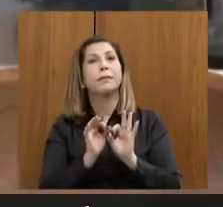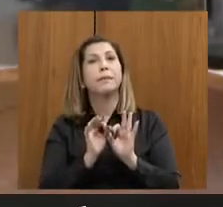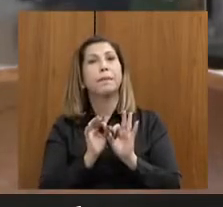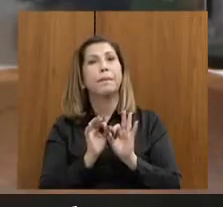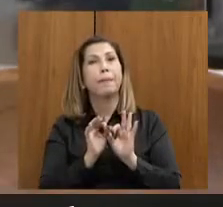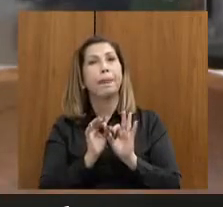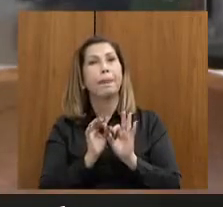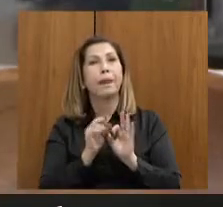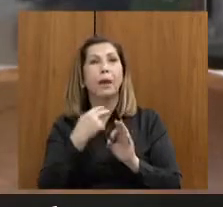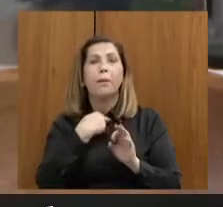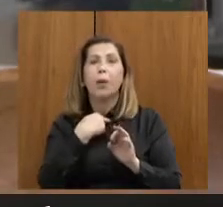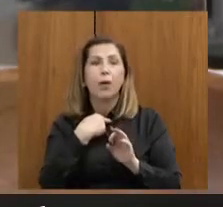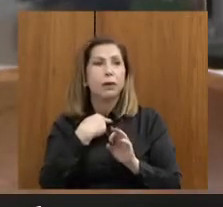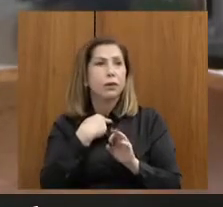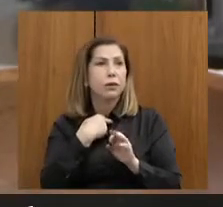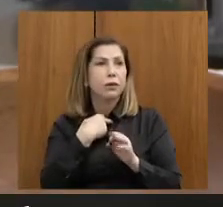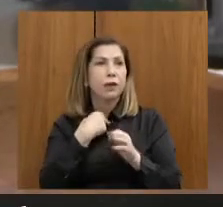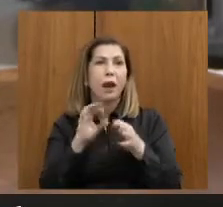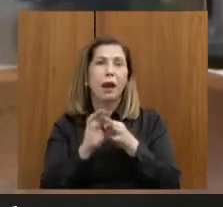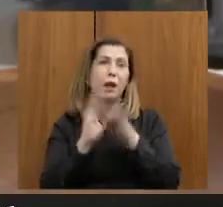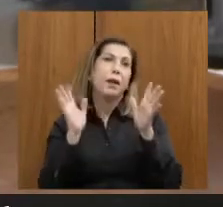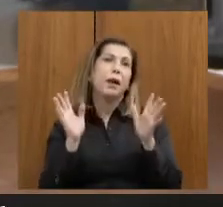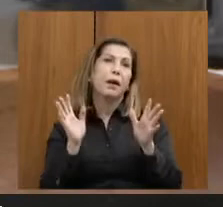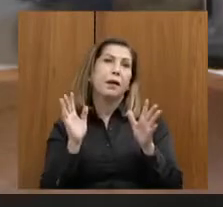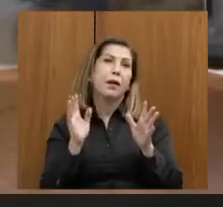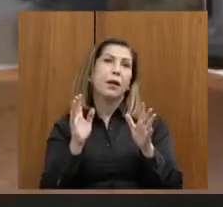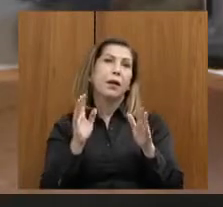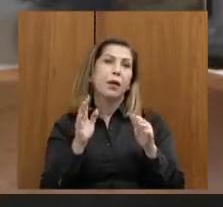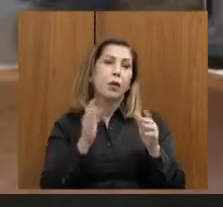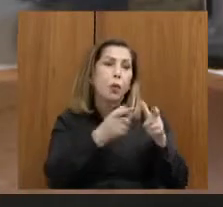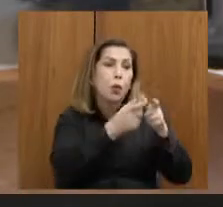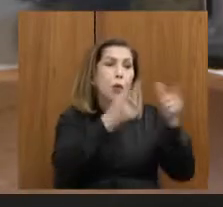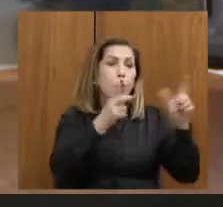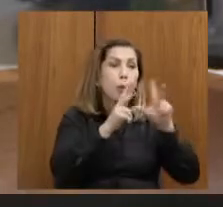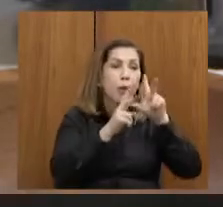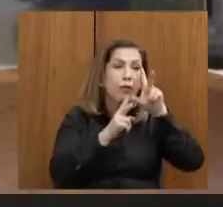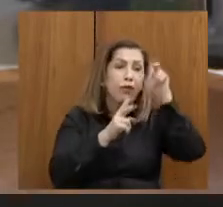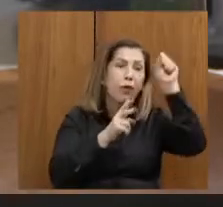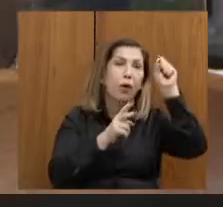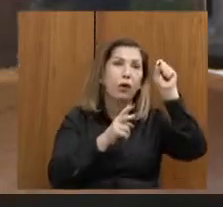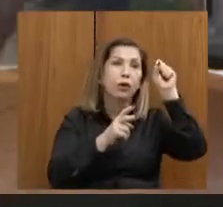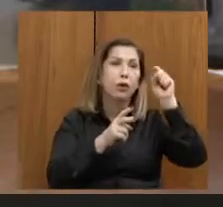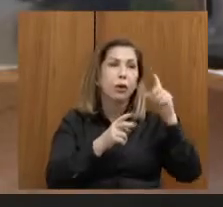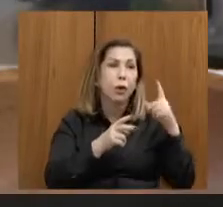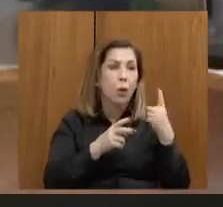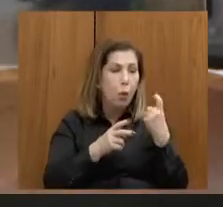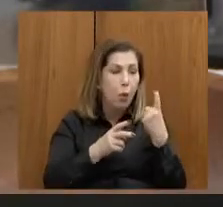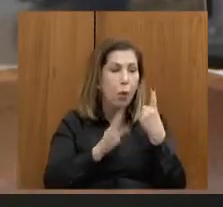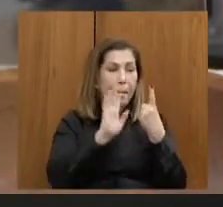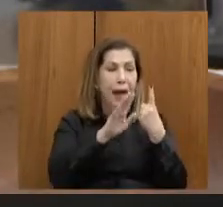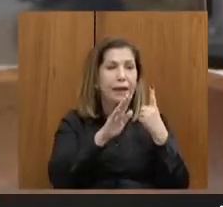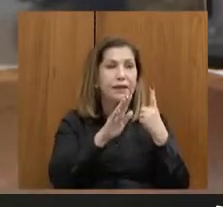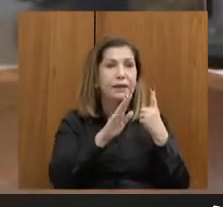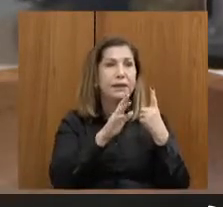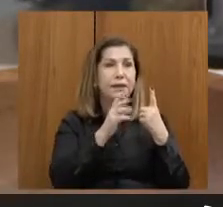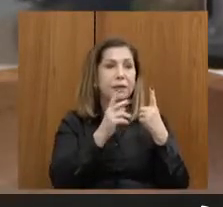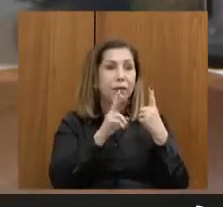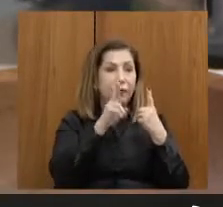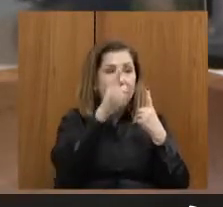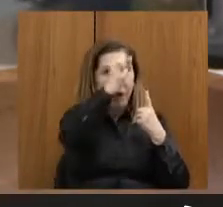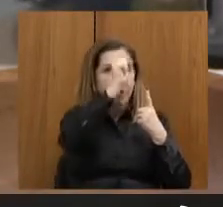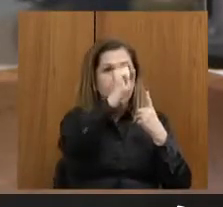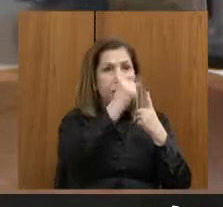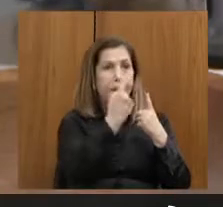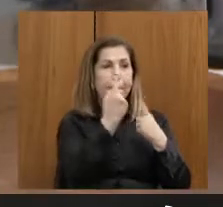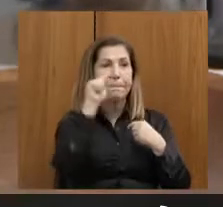a gente não pode mais permitir nós somos muito mais nós somos um que valemos por mil e